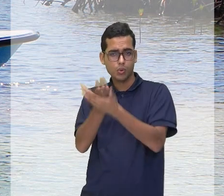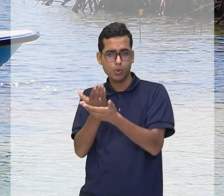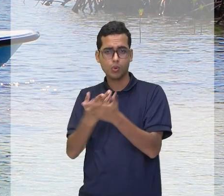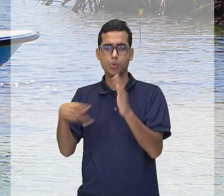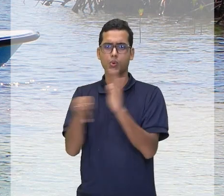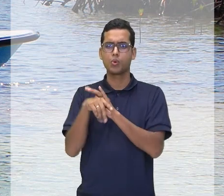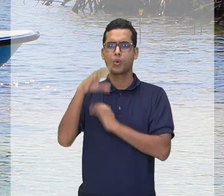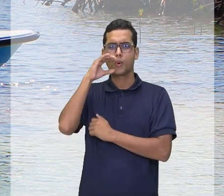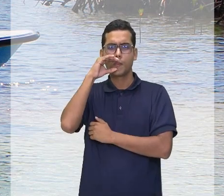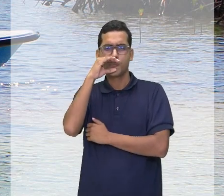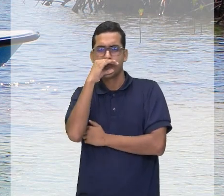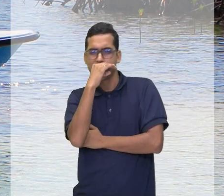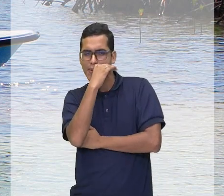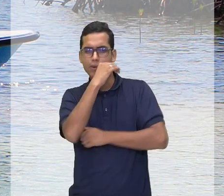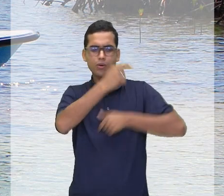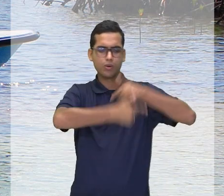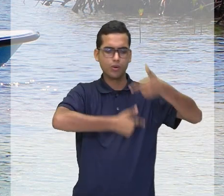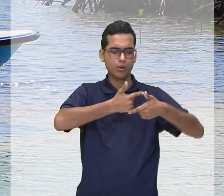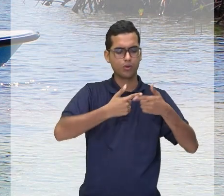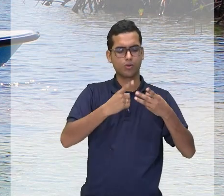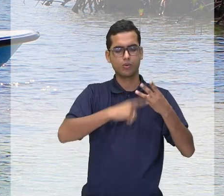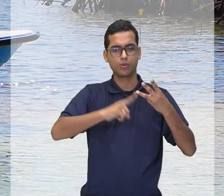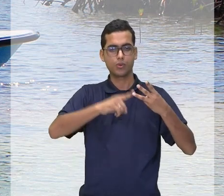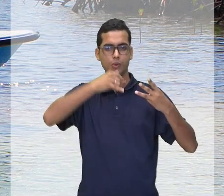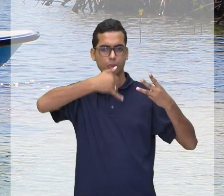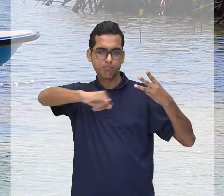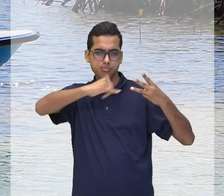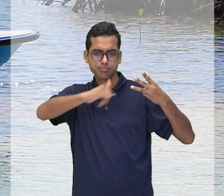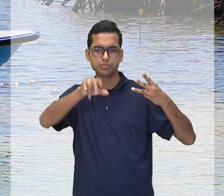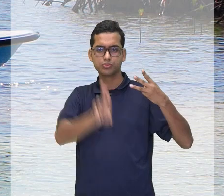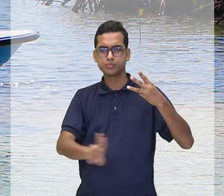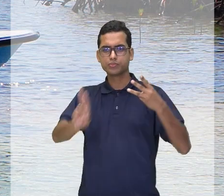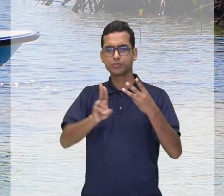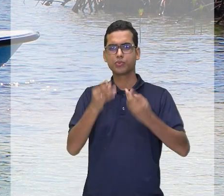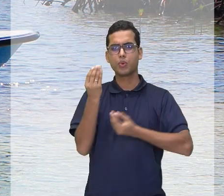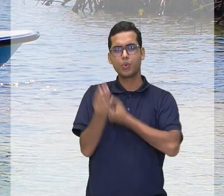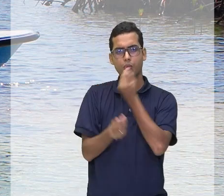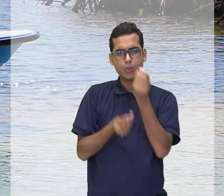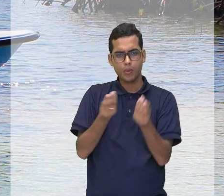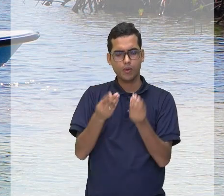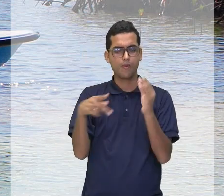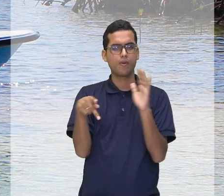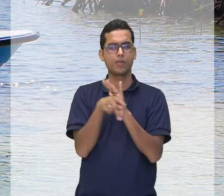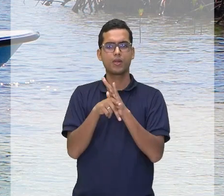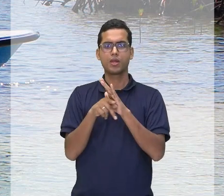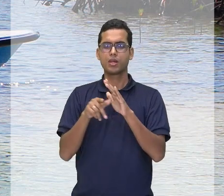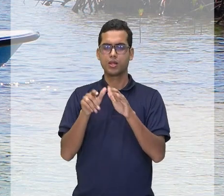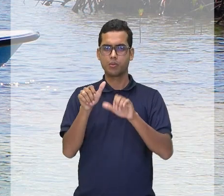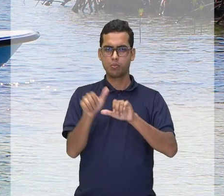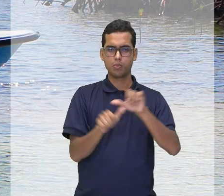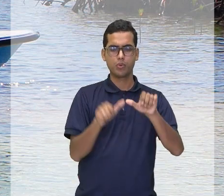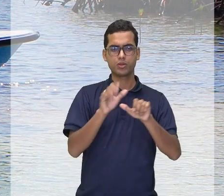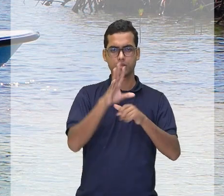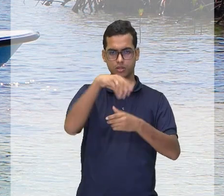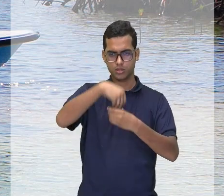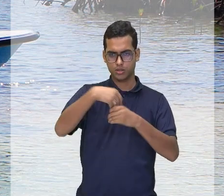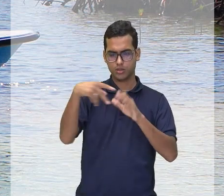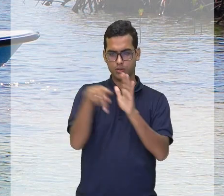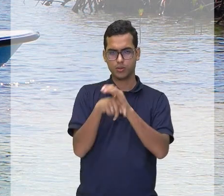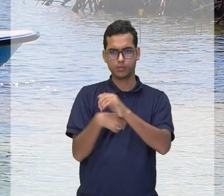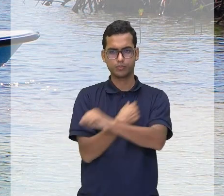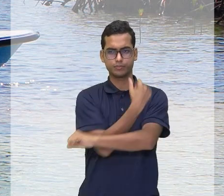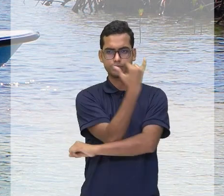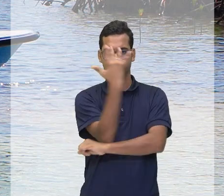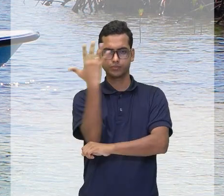trabalho e a energia e como eles se transformam na natureza. E a partir